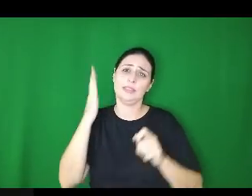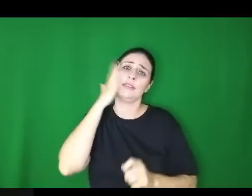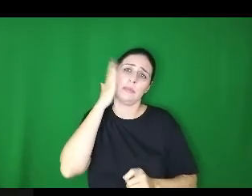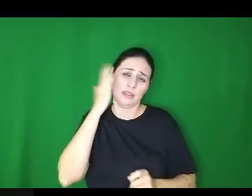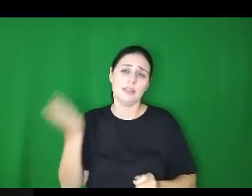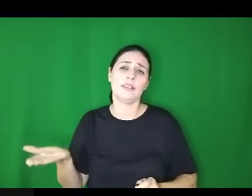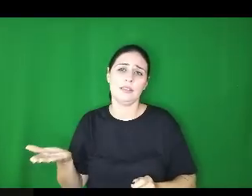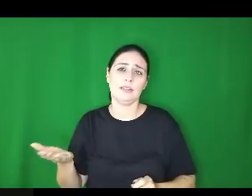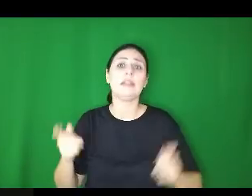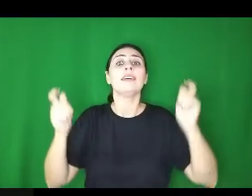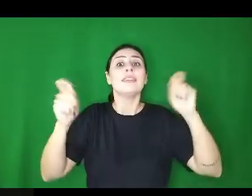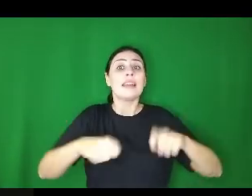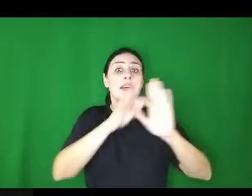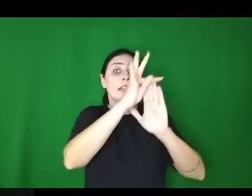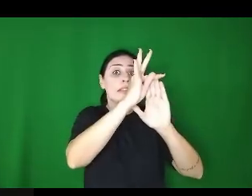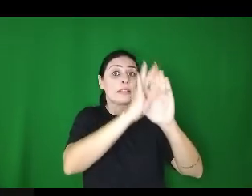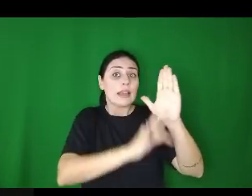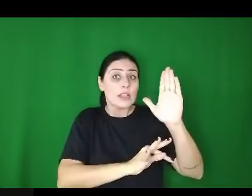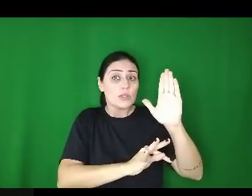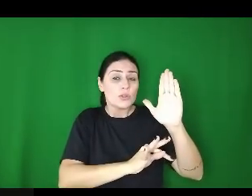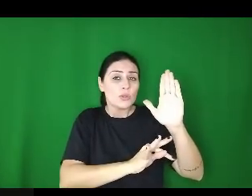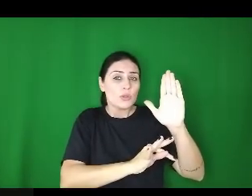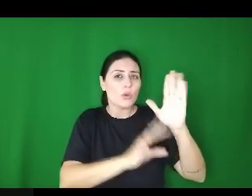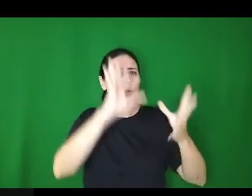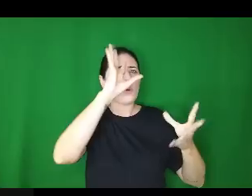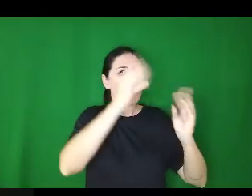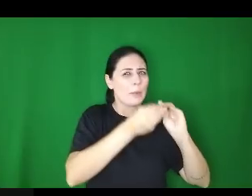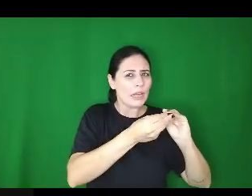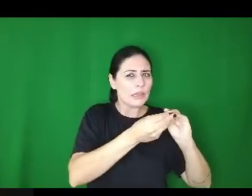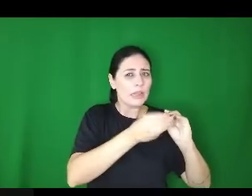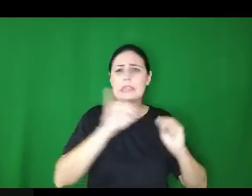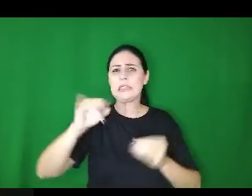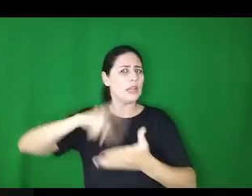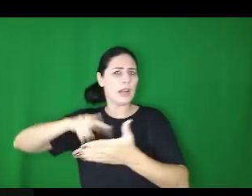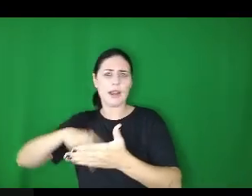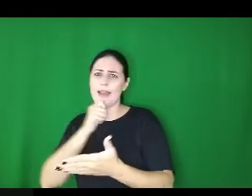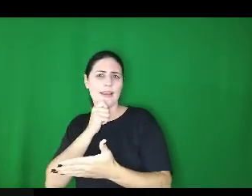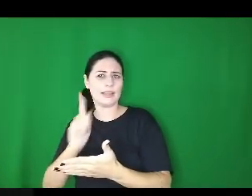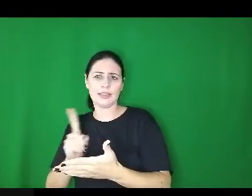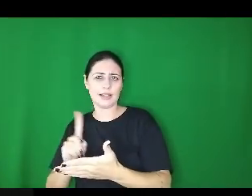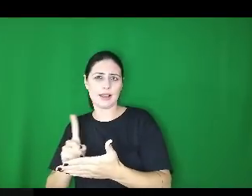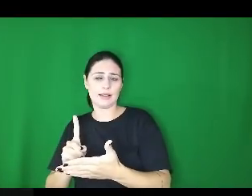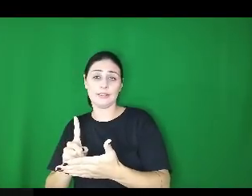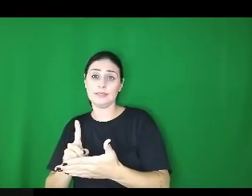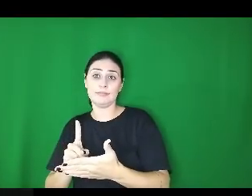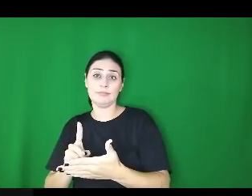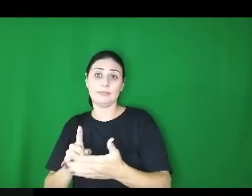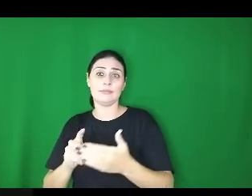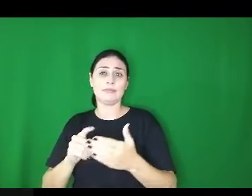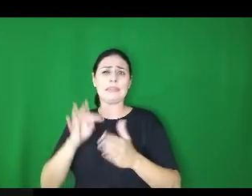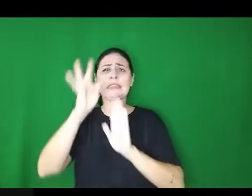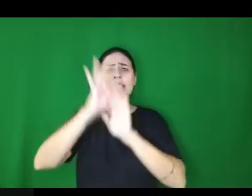de complexidade muito grande que não dá para dar um salto, né? Ele exige